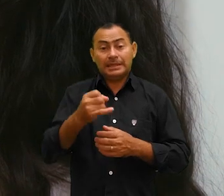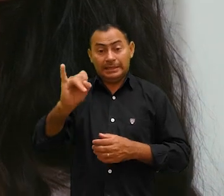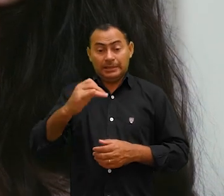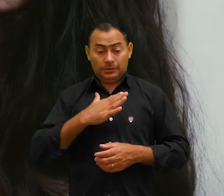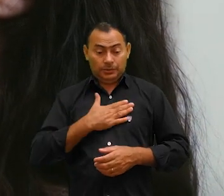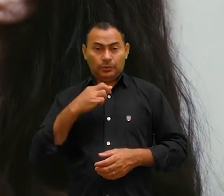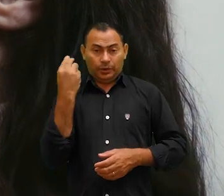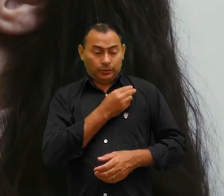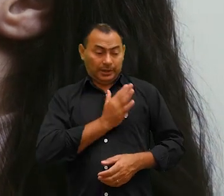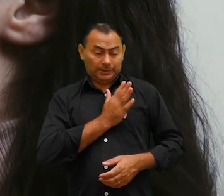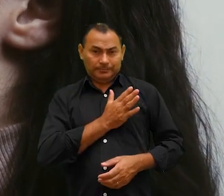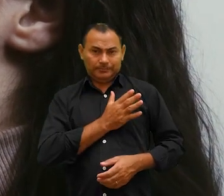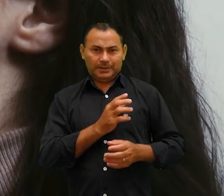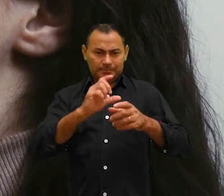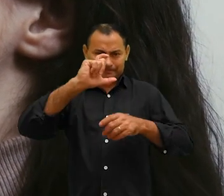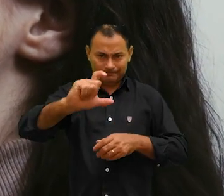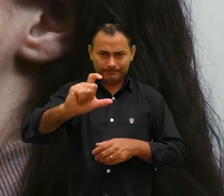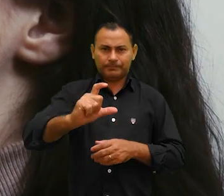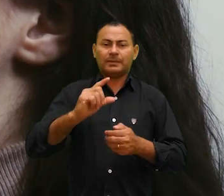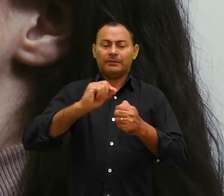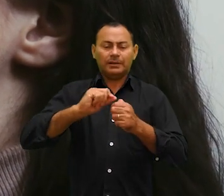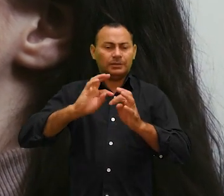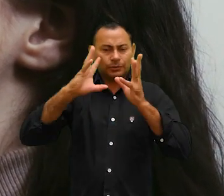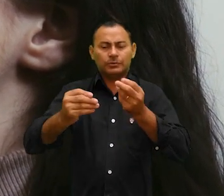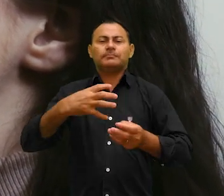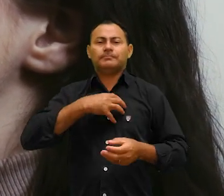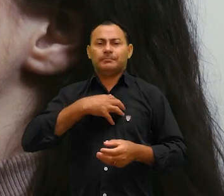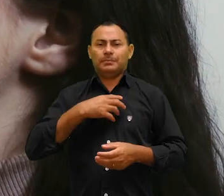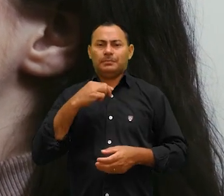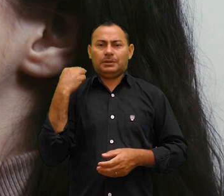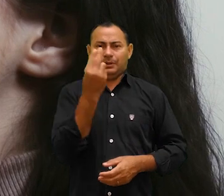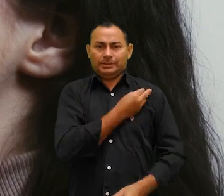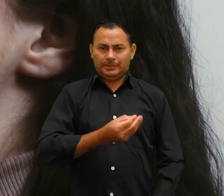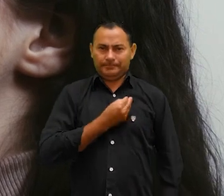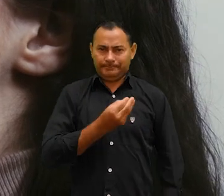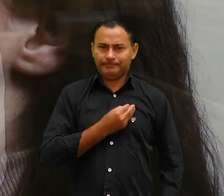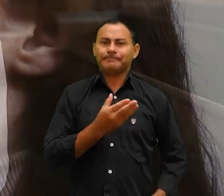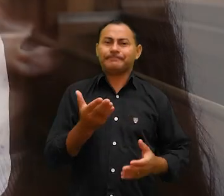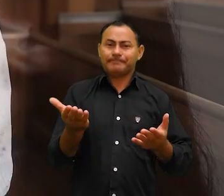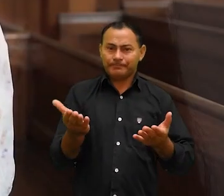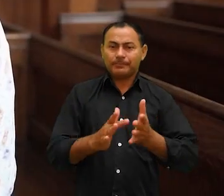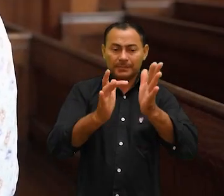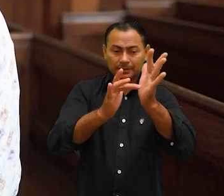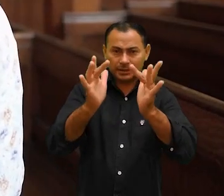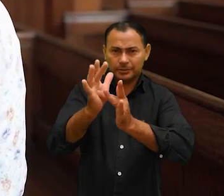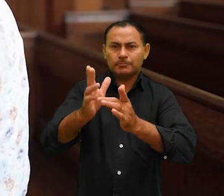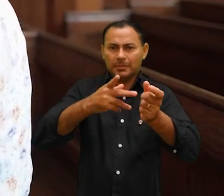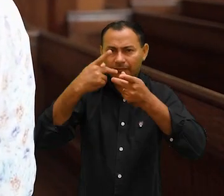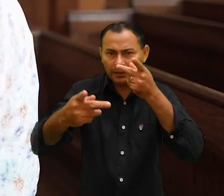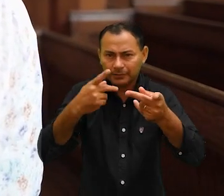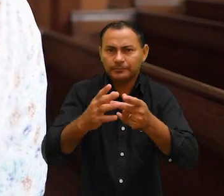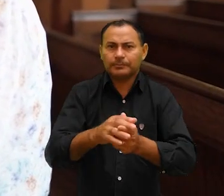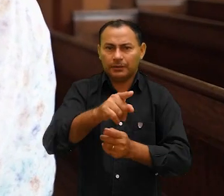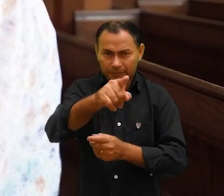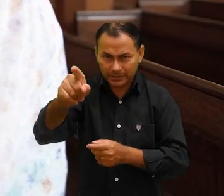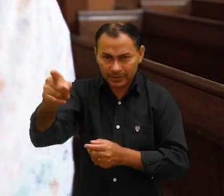estiver em nosso coração, esses parágrafos farão todo sentido para a nossa vida. Jesus está dizendo: